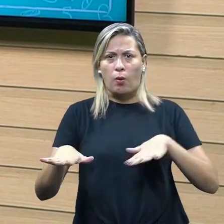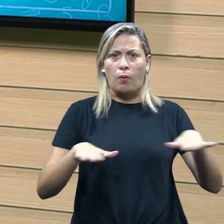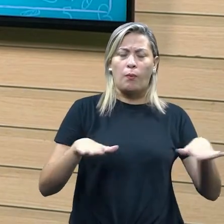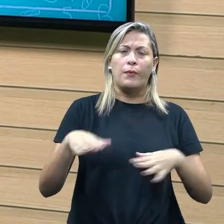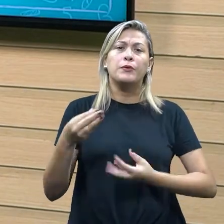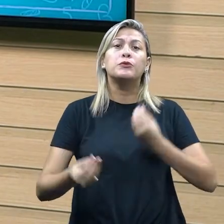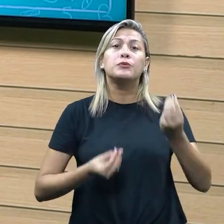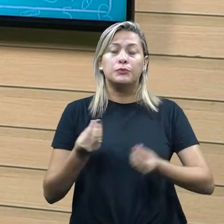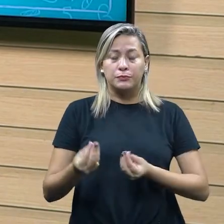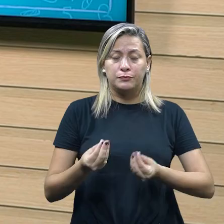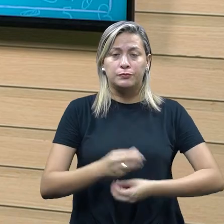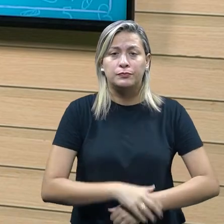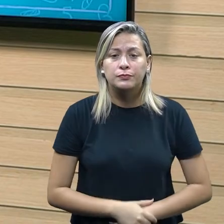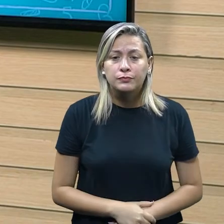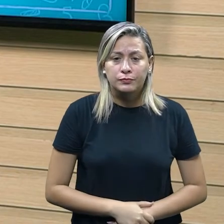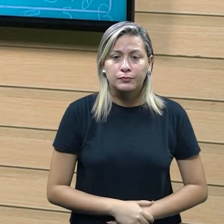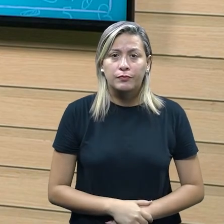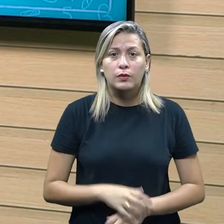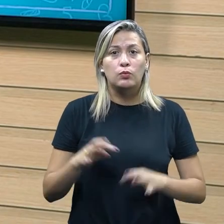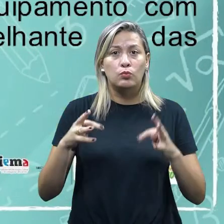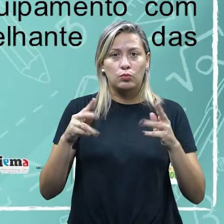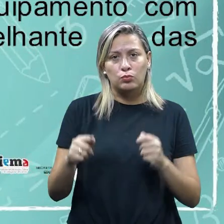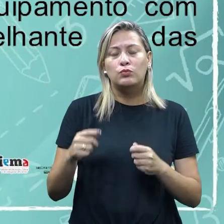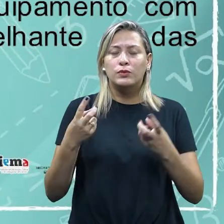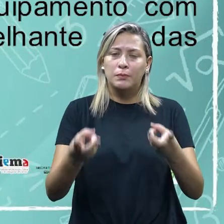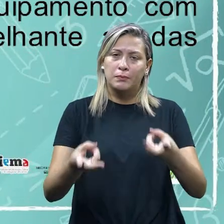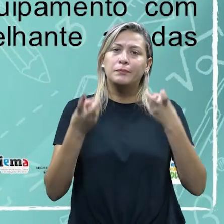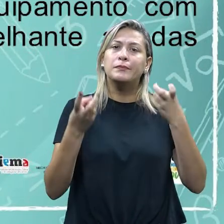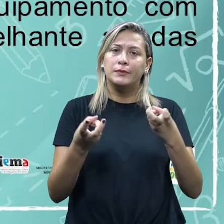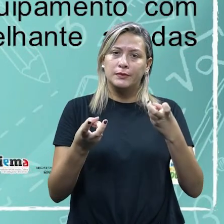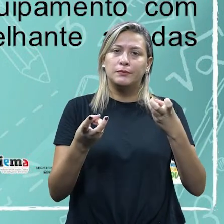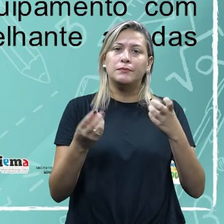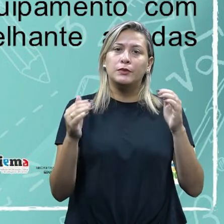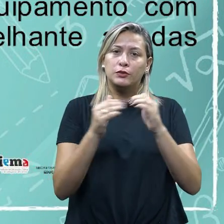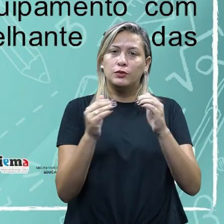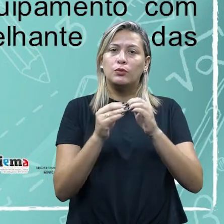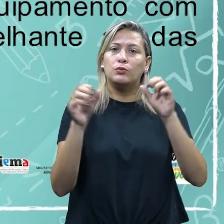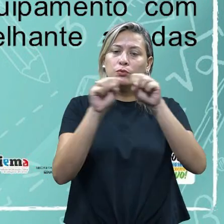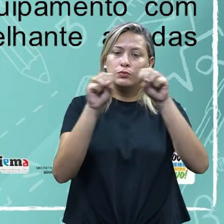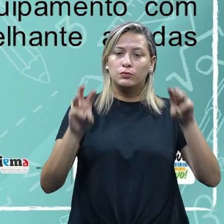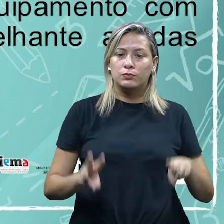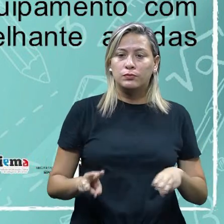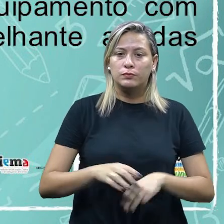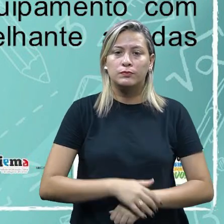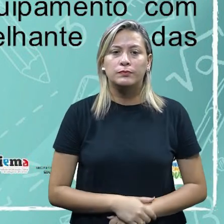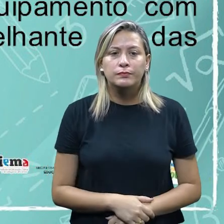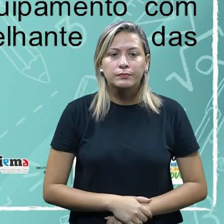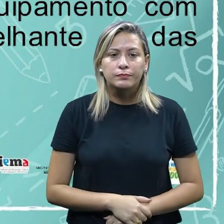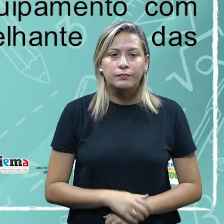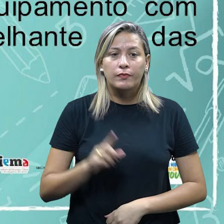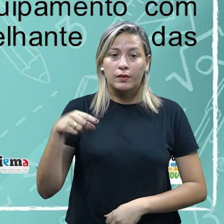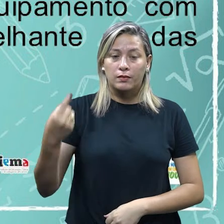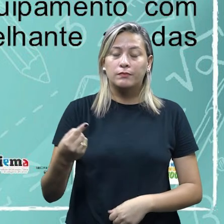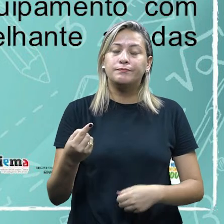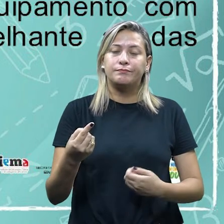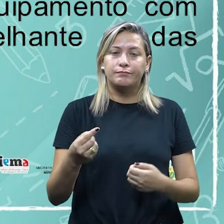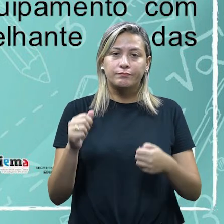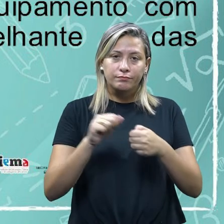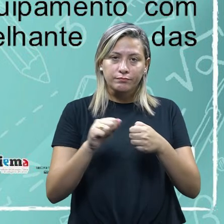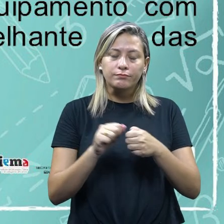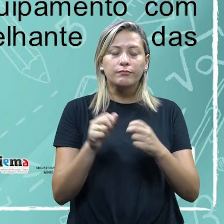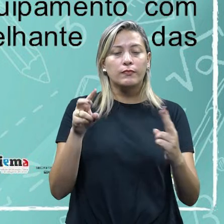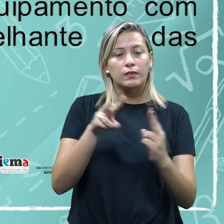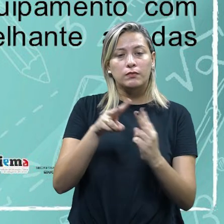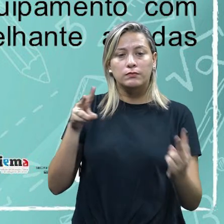previsto através dessas simulações dentro desses softwares. E aí você tem a fabricação digital, né, por fim, né? Hoje em dia é possível